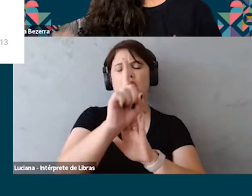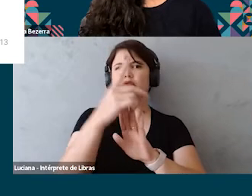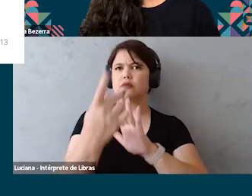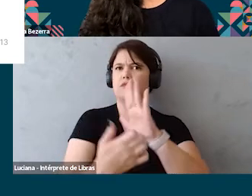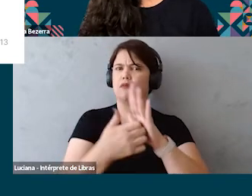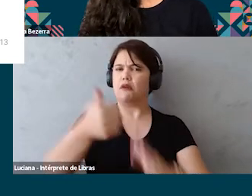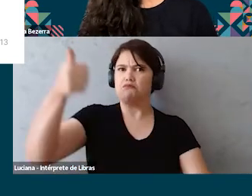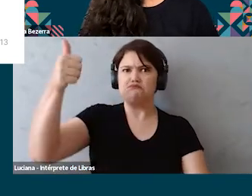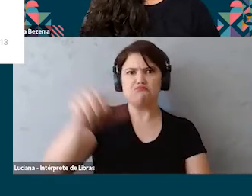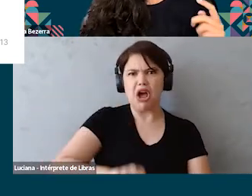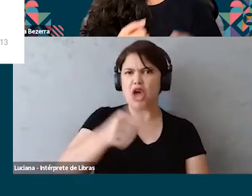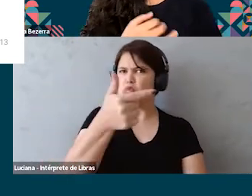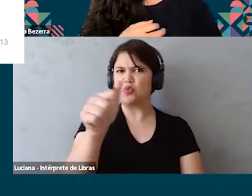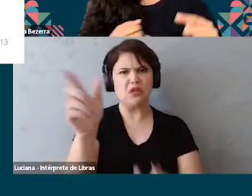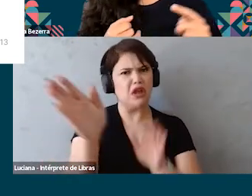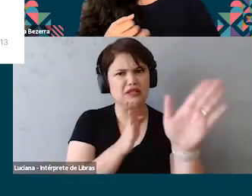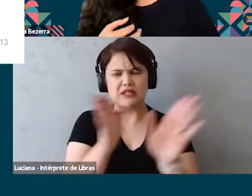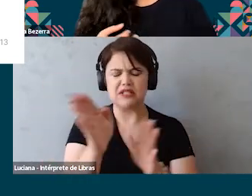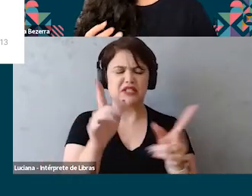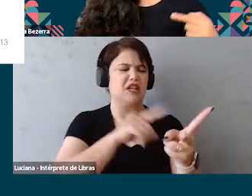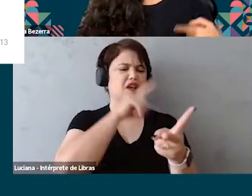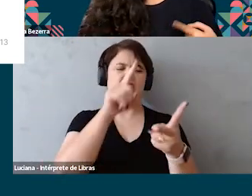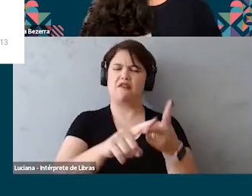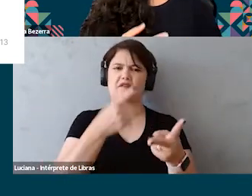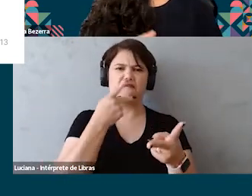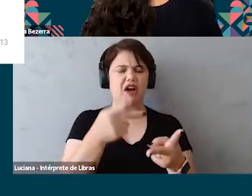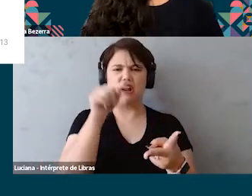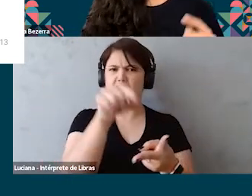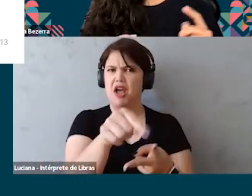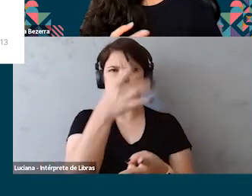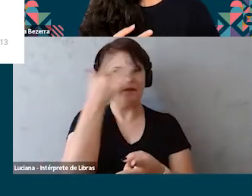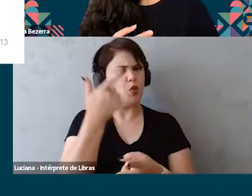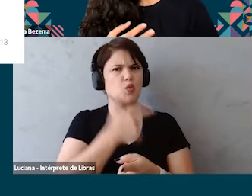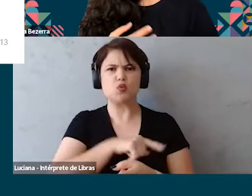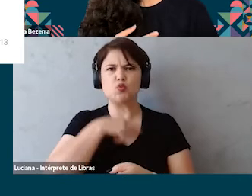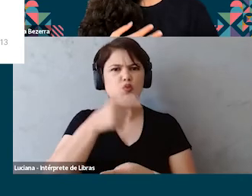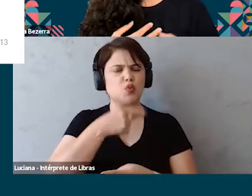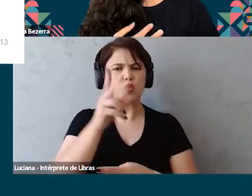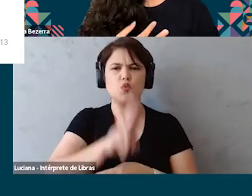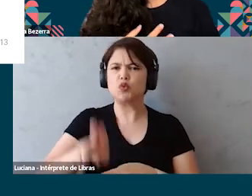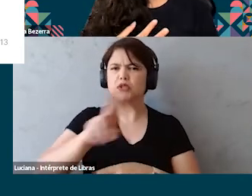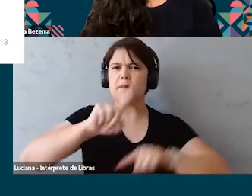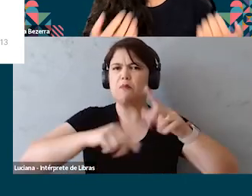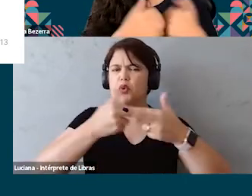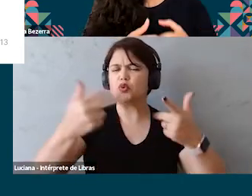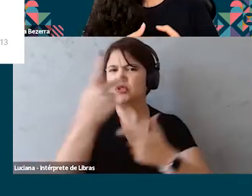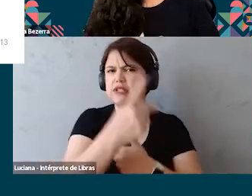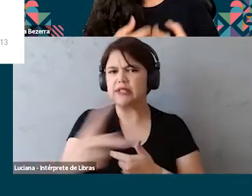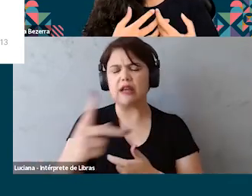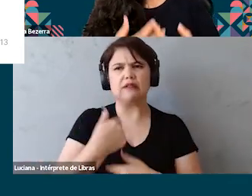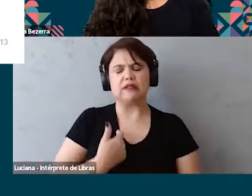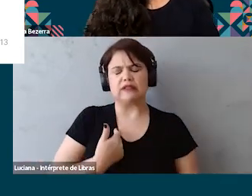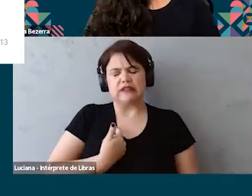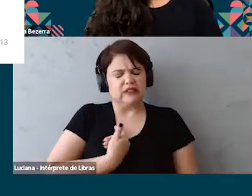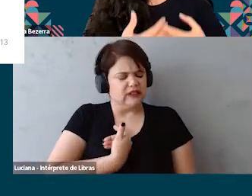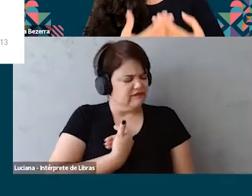estava falando super mal da tua empresa. Falando que ela não era acessível, que a pessoa não conseguia utilizar teu produto e aí você se